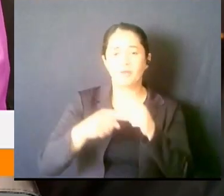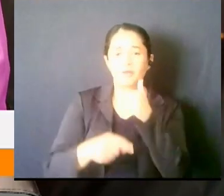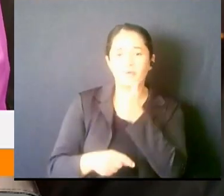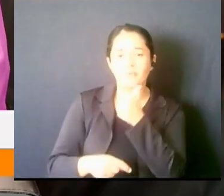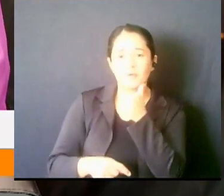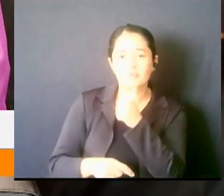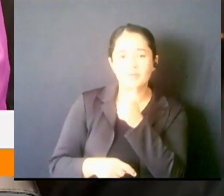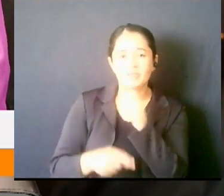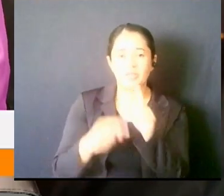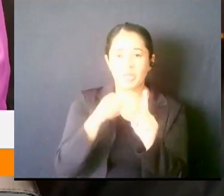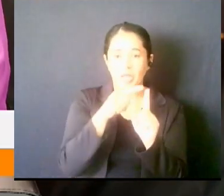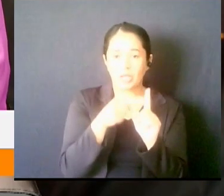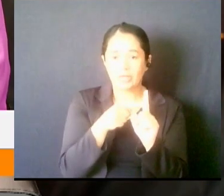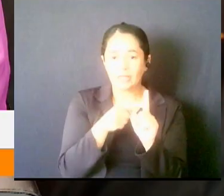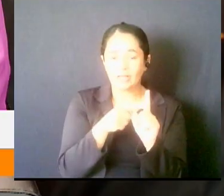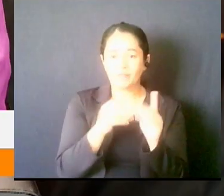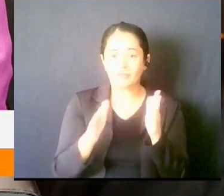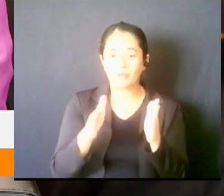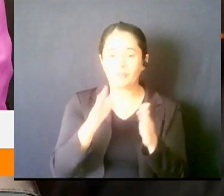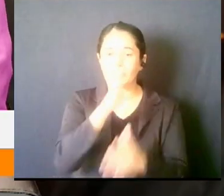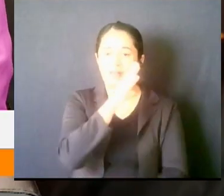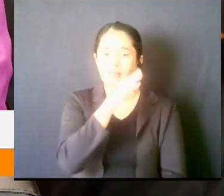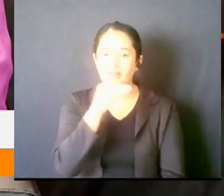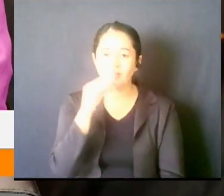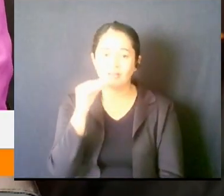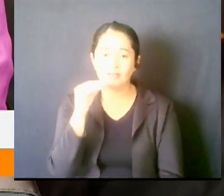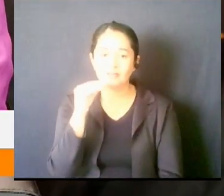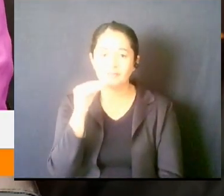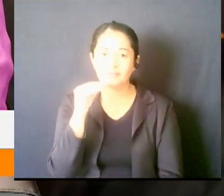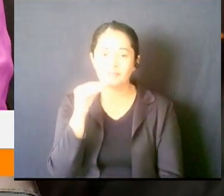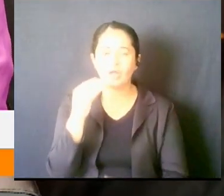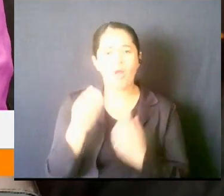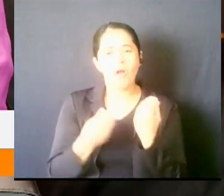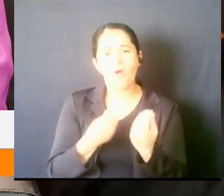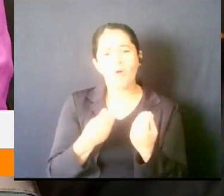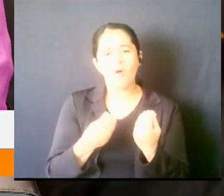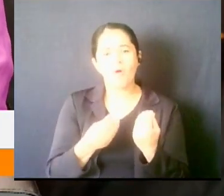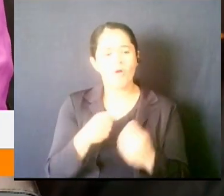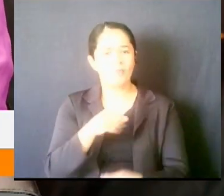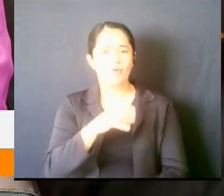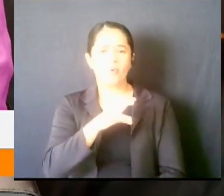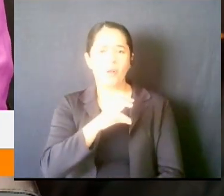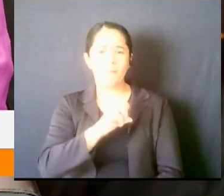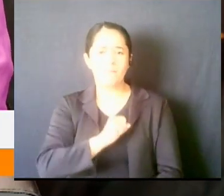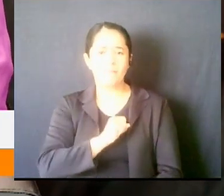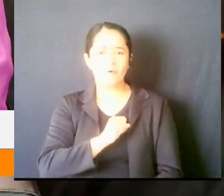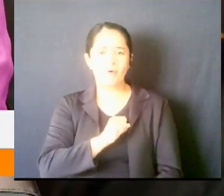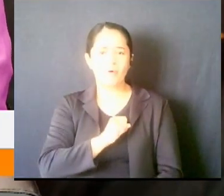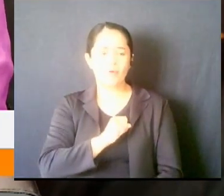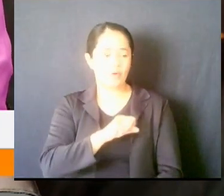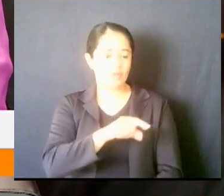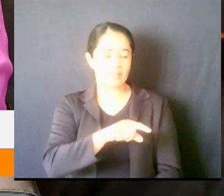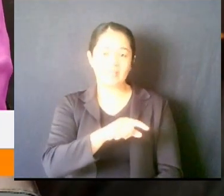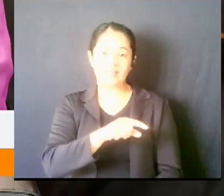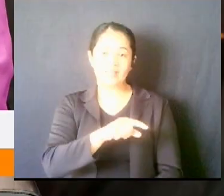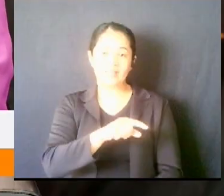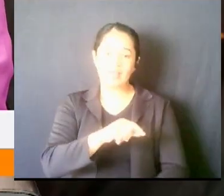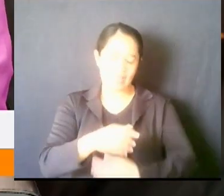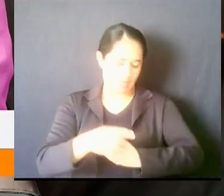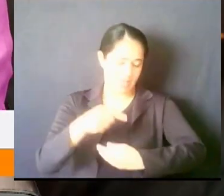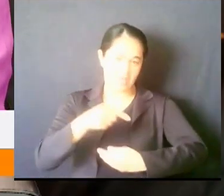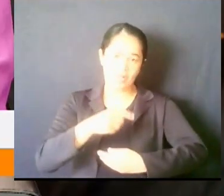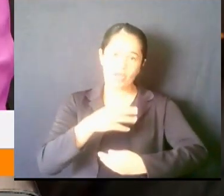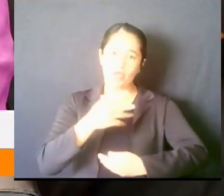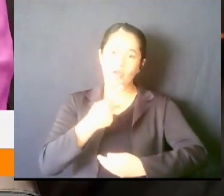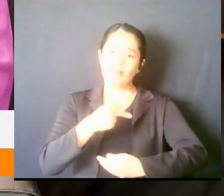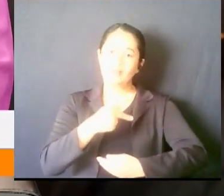na adolescência. Como que foi o amor que ela transferiu para essa criança que ela estava gerando? Será que ela transferiu o amor